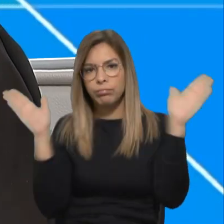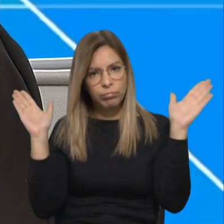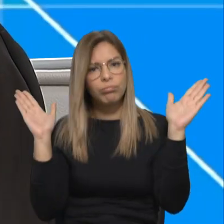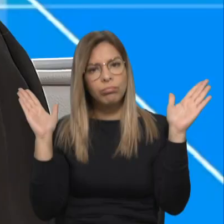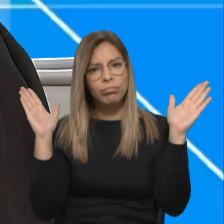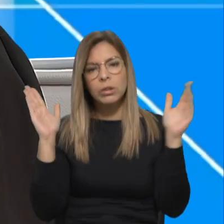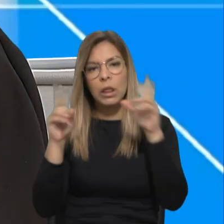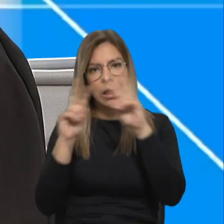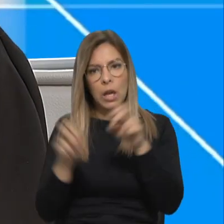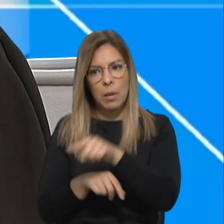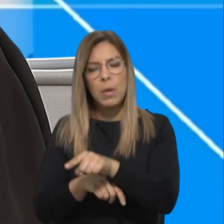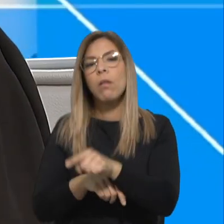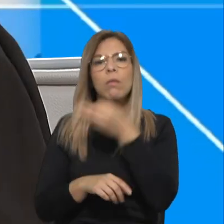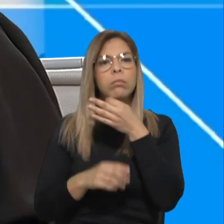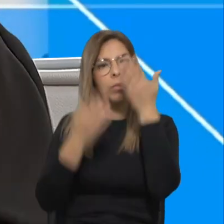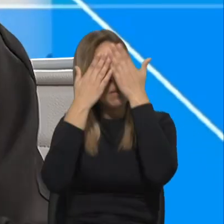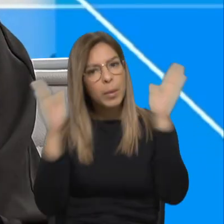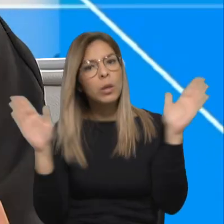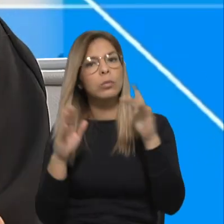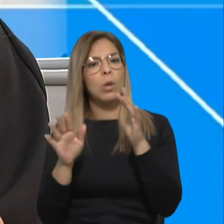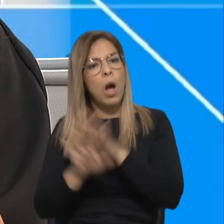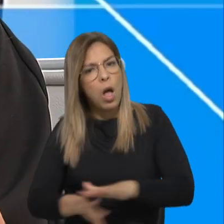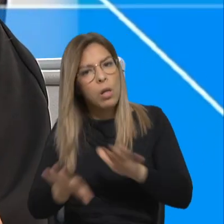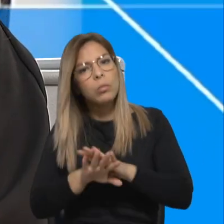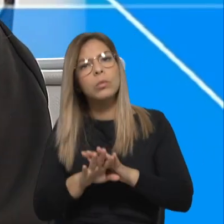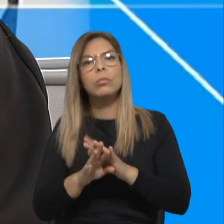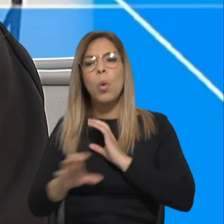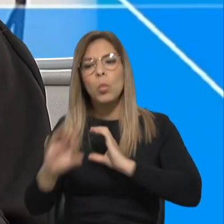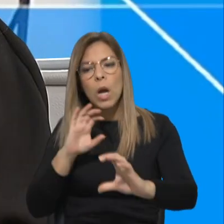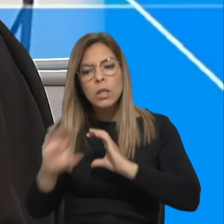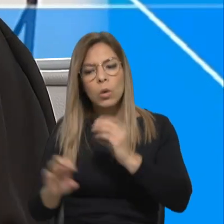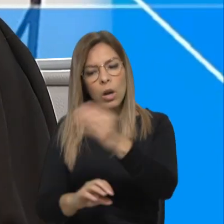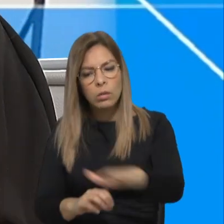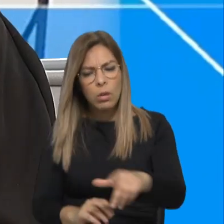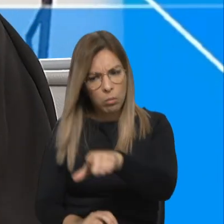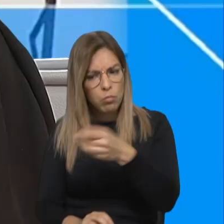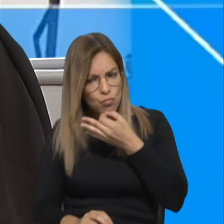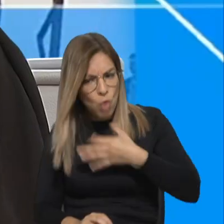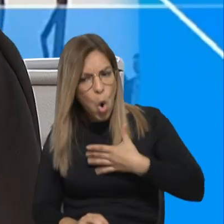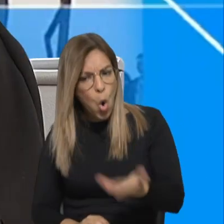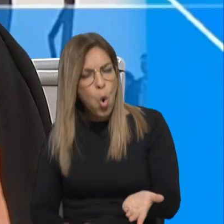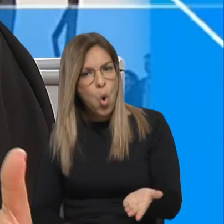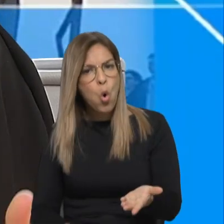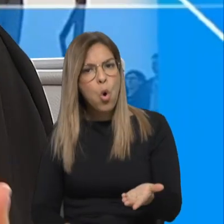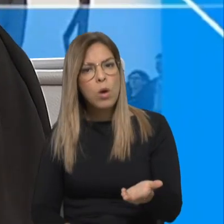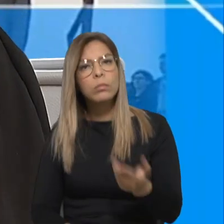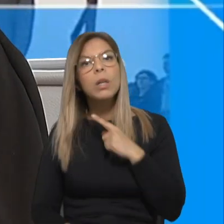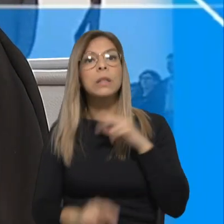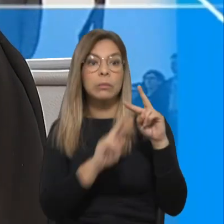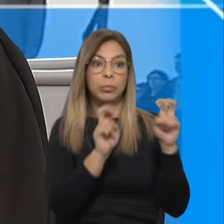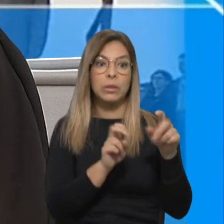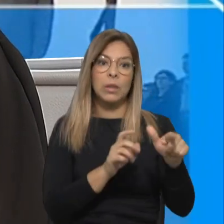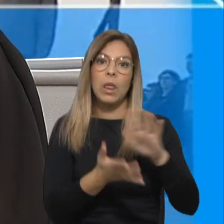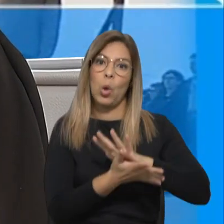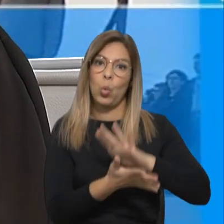de uma forma aberta, tranquila, criando aqui canais de comunicação com a criança. Podes falar comigo, de facto foi um título que foi sugerido pela própria